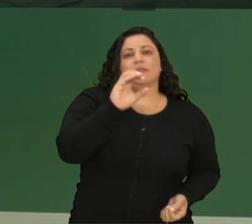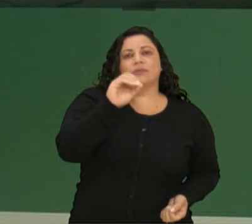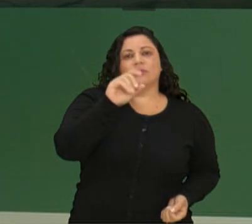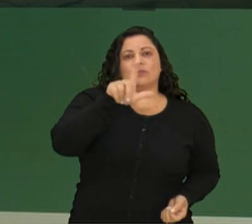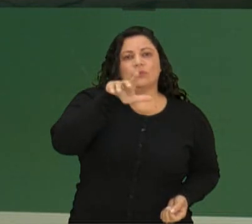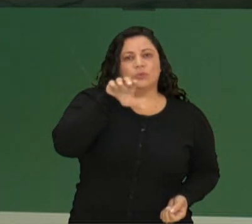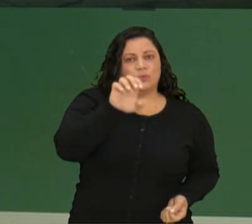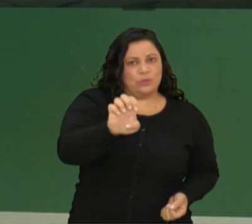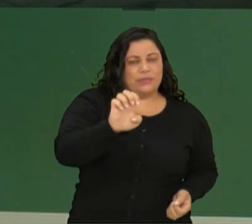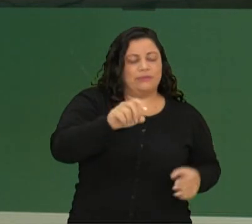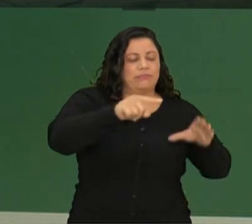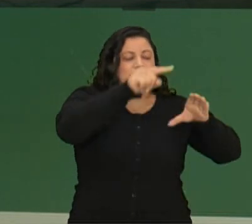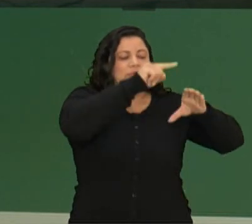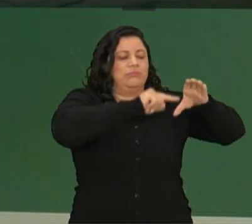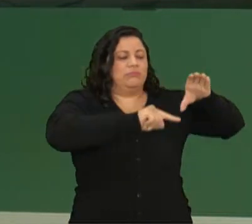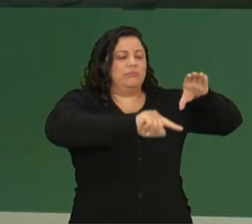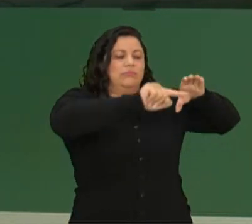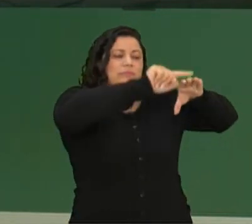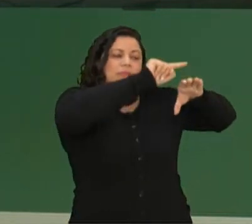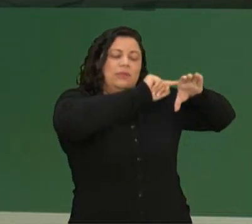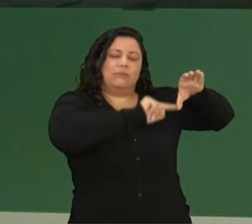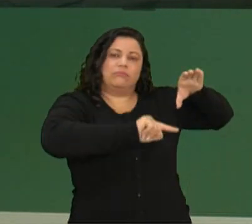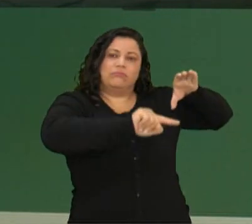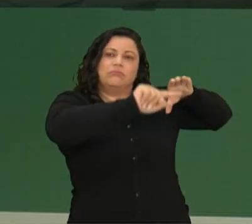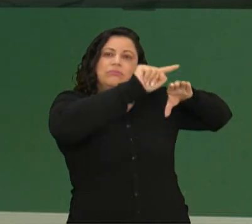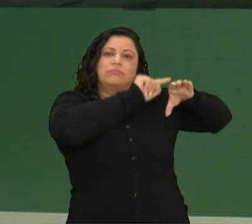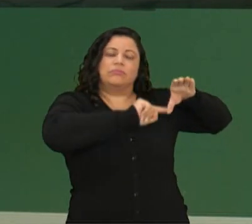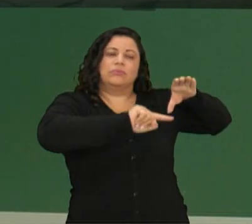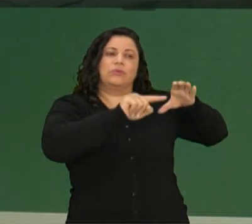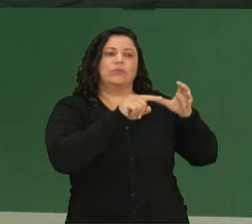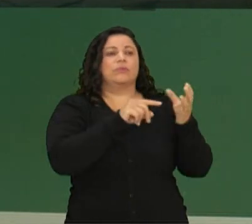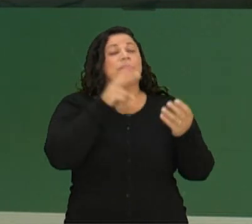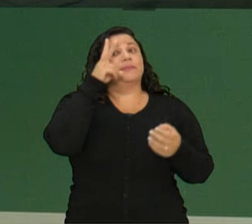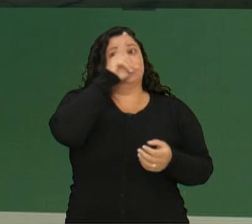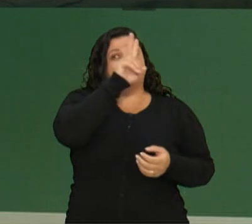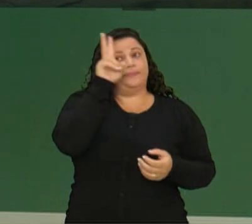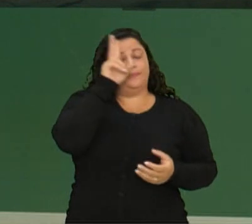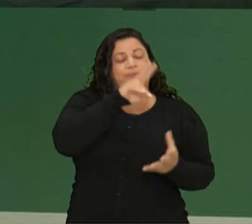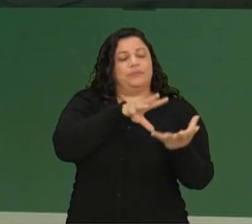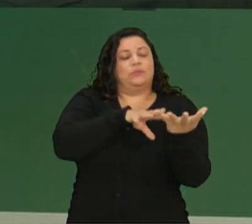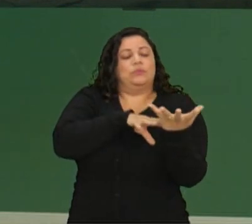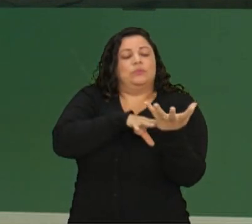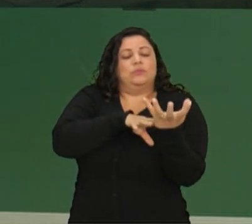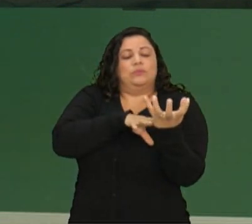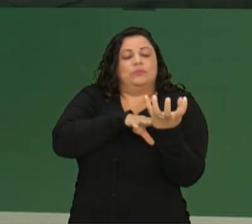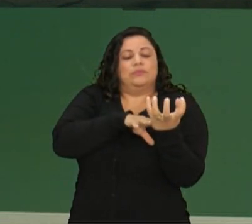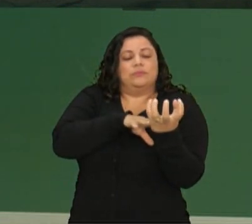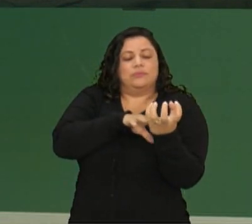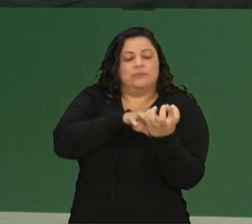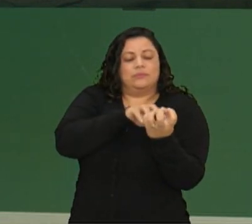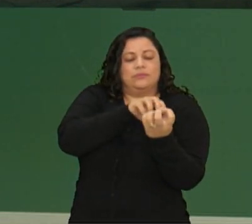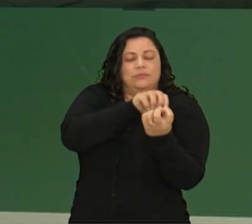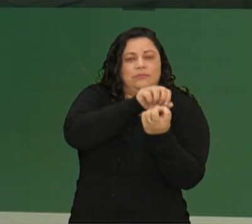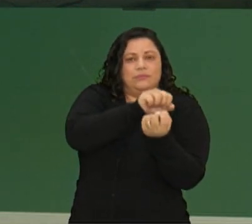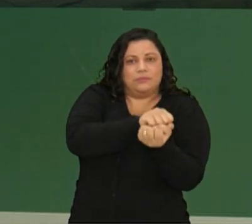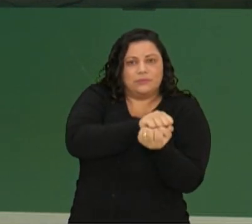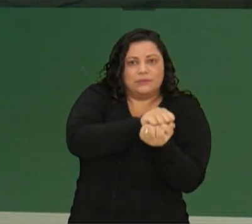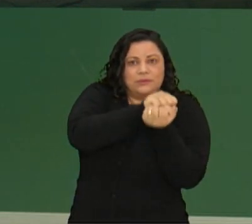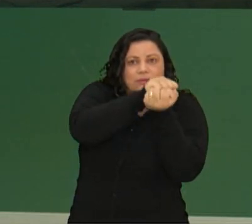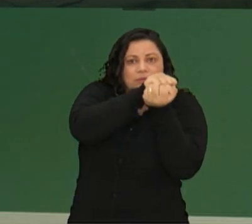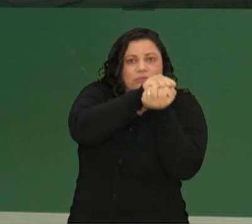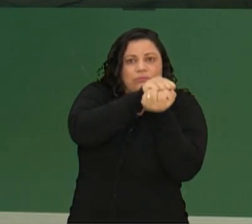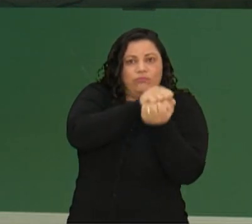Isso que é o ciclo cardíaco, né? E lembrando, é o fechamento das válvulas nesse momento que o sangue joga o sangue, as